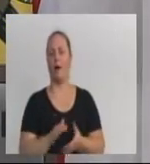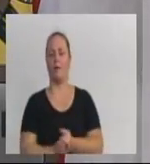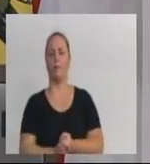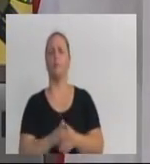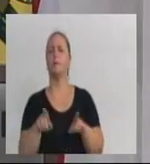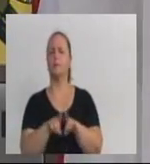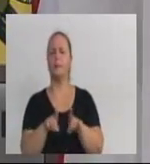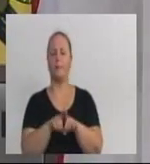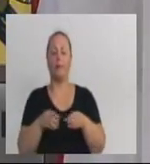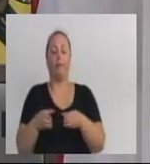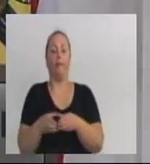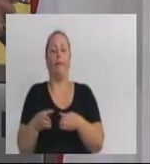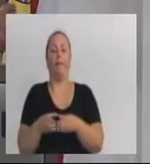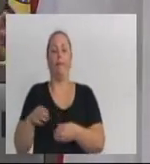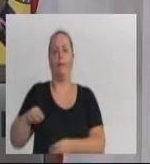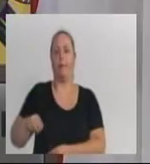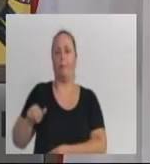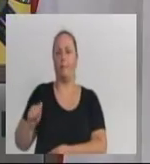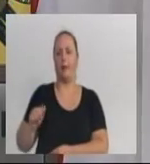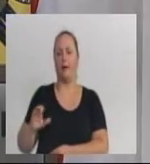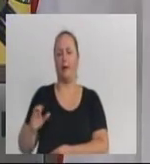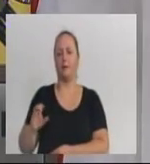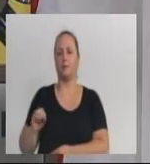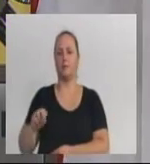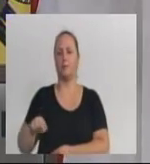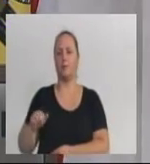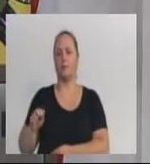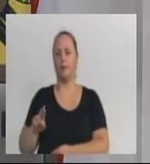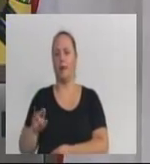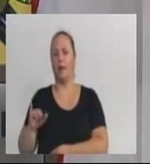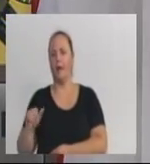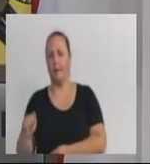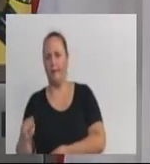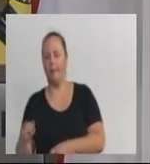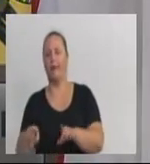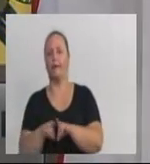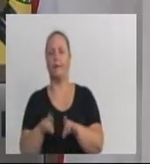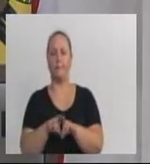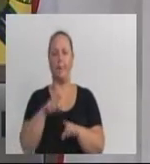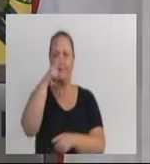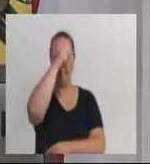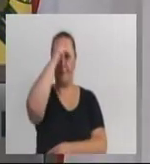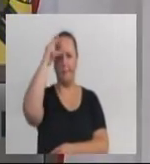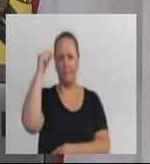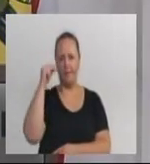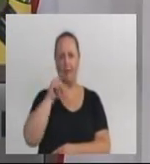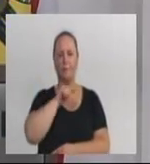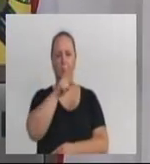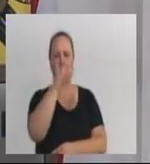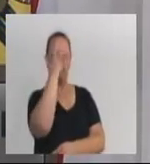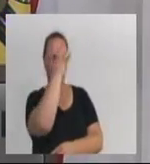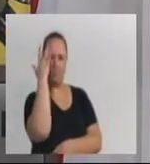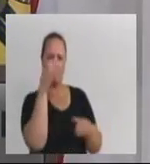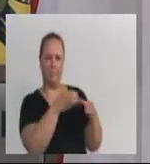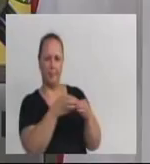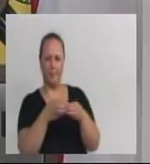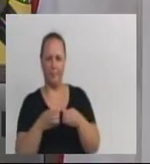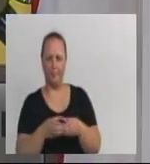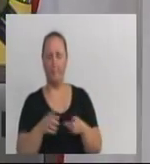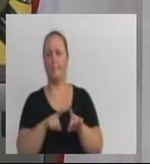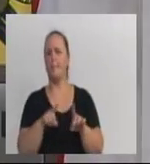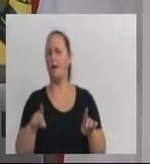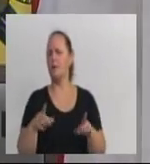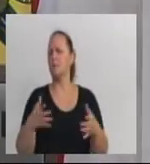maçonaria, entre membros do Ministério Público e o prefeito. Acho que isso não veio ao caso. Mas por que